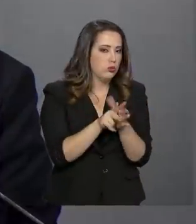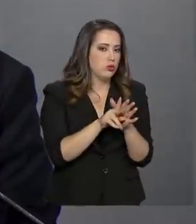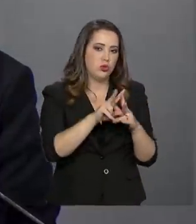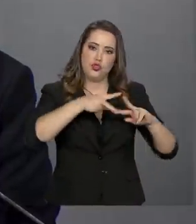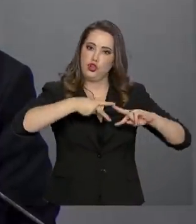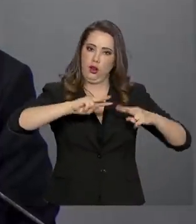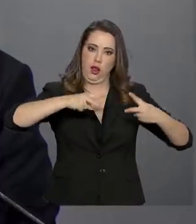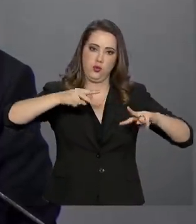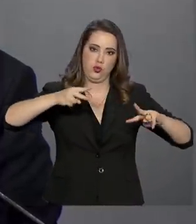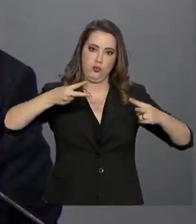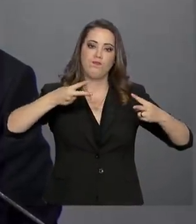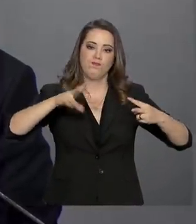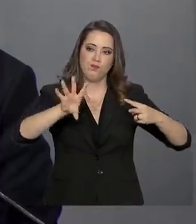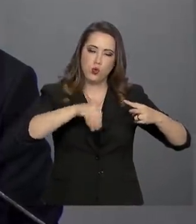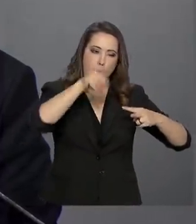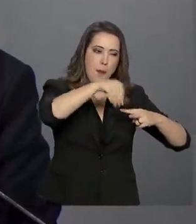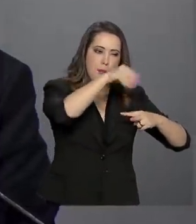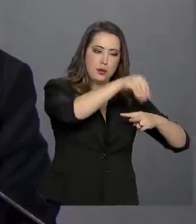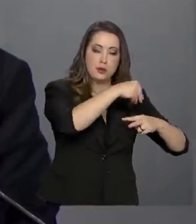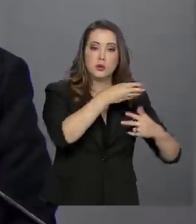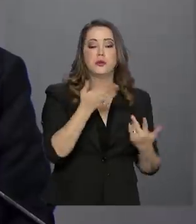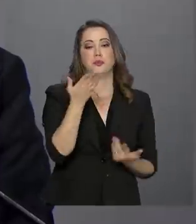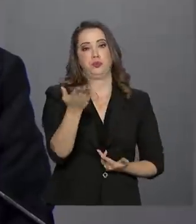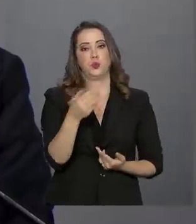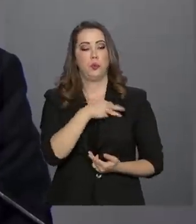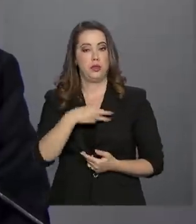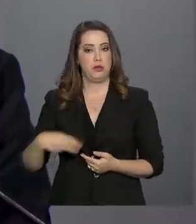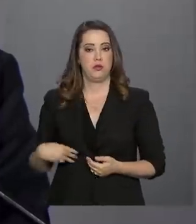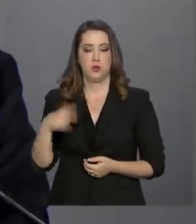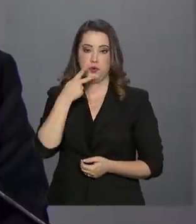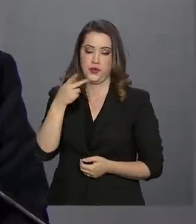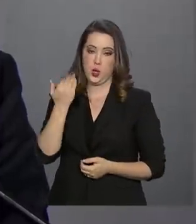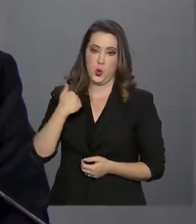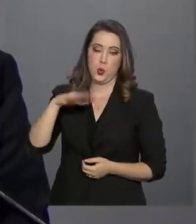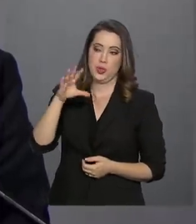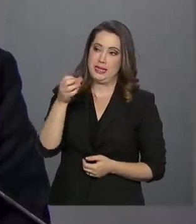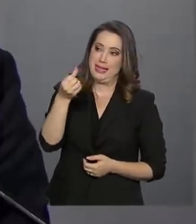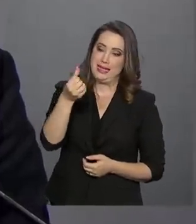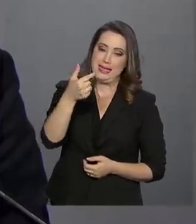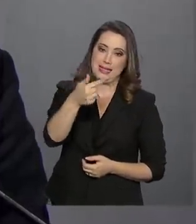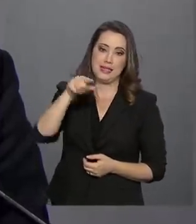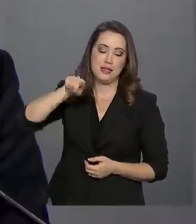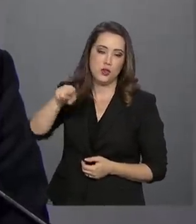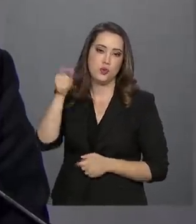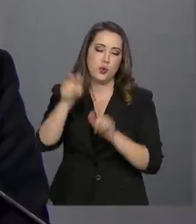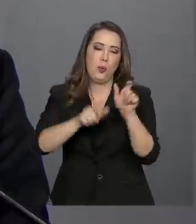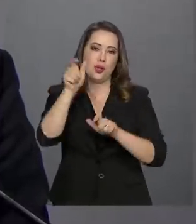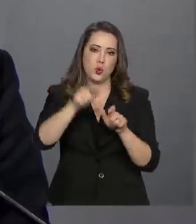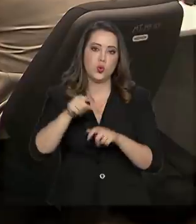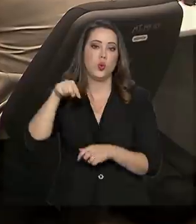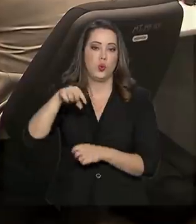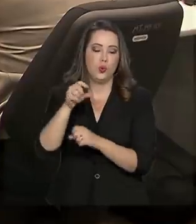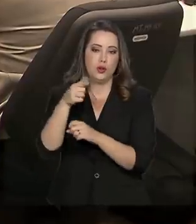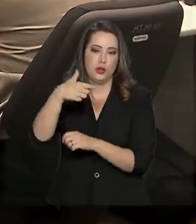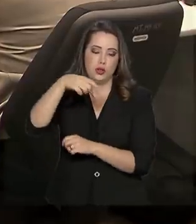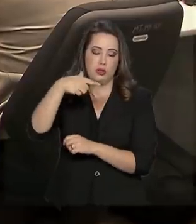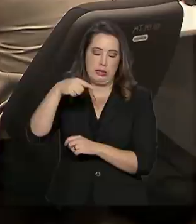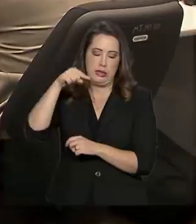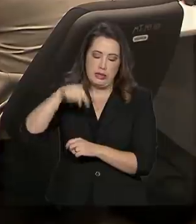acordo com o humor foram coletadas amostras do dna de 67 mil condenados em 2019